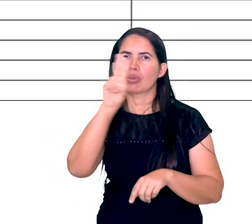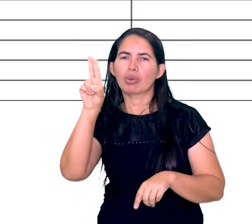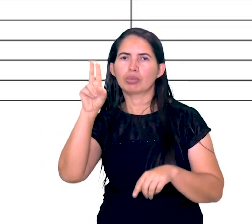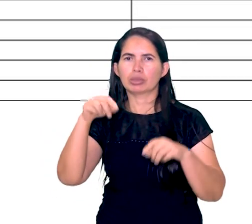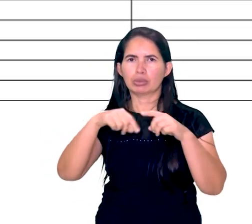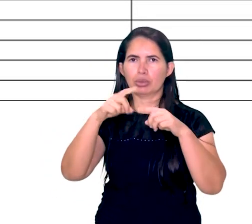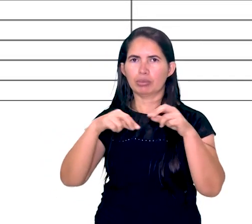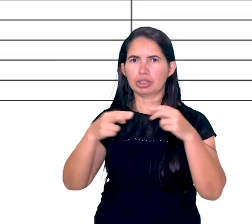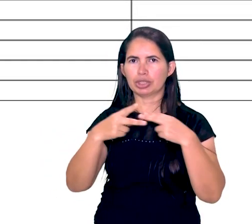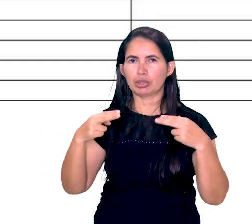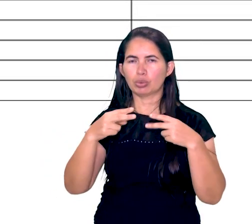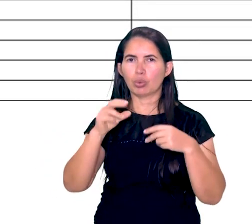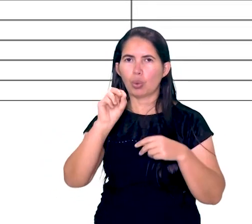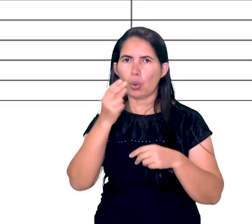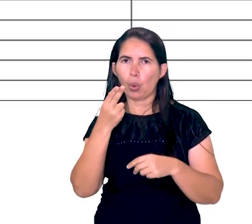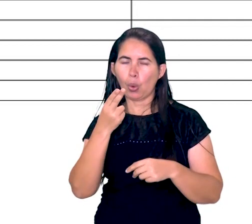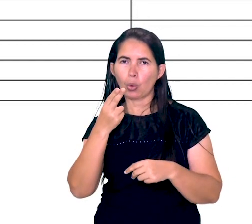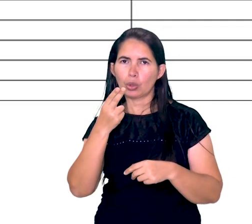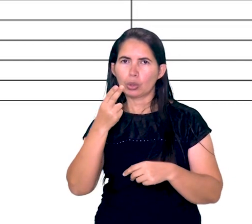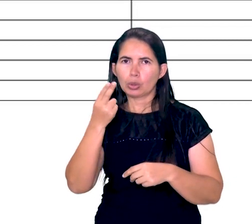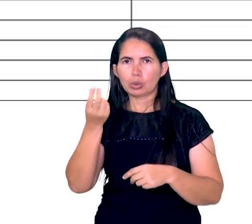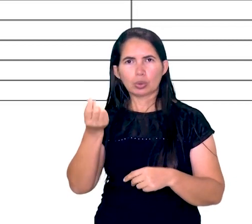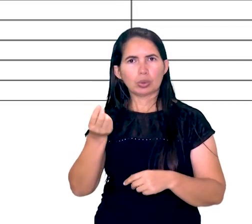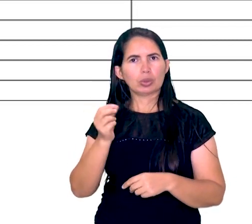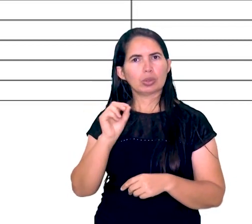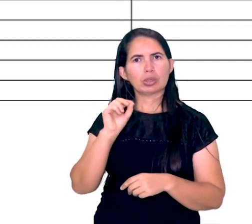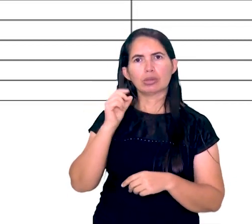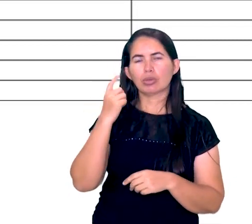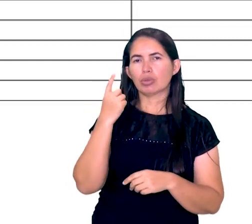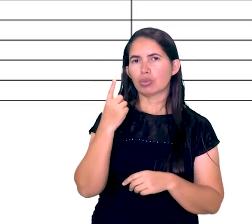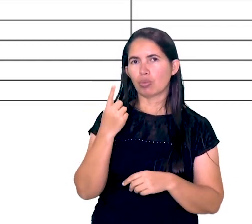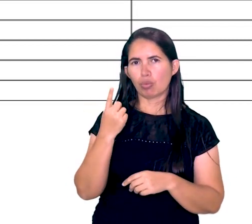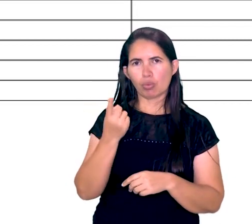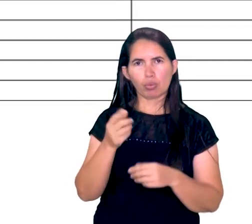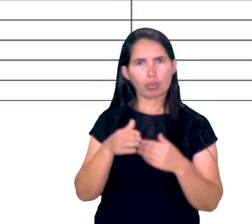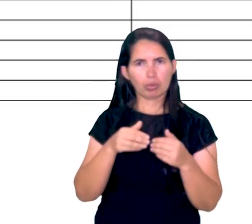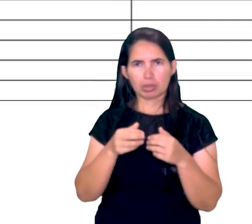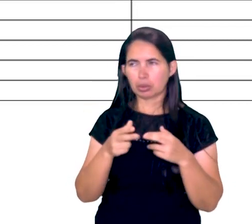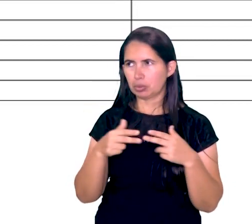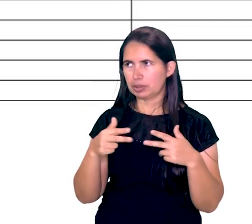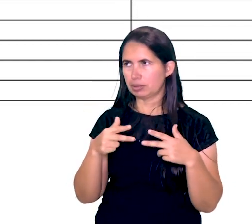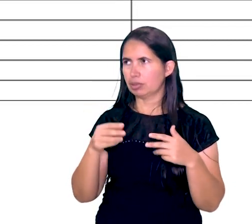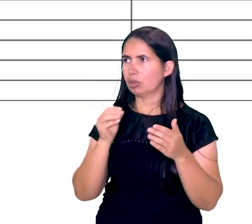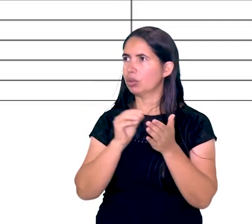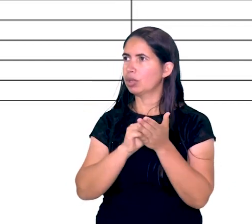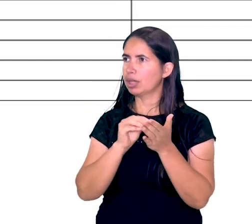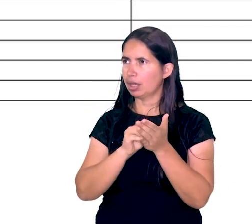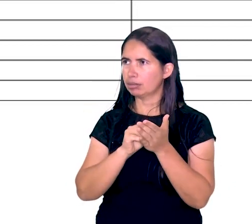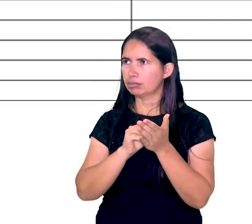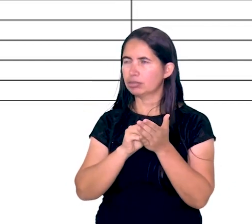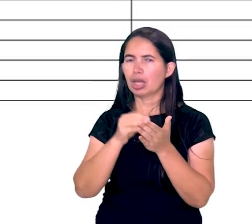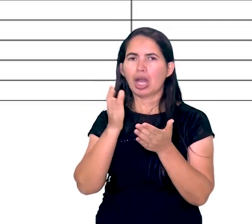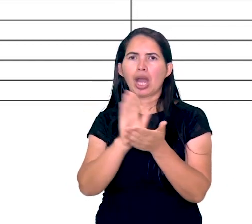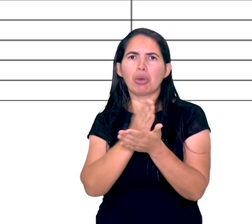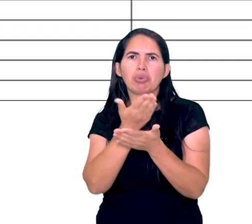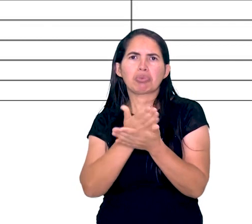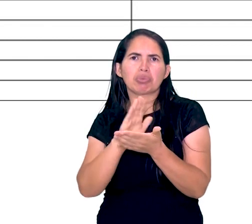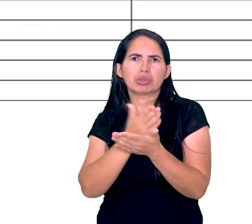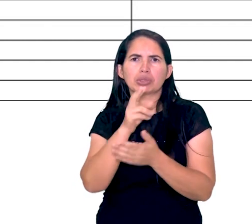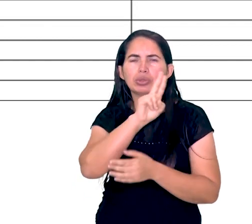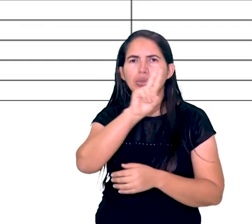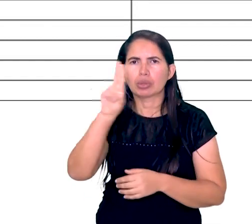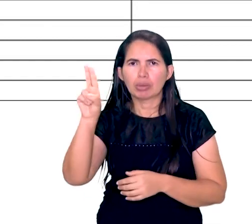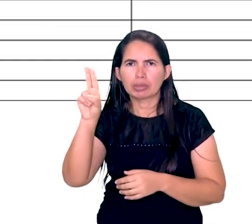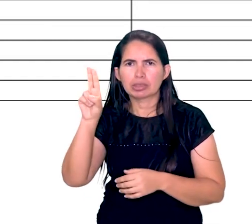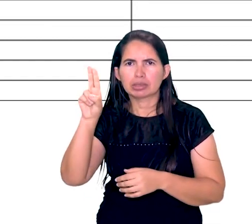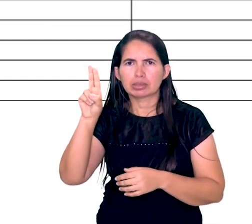objeto ou do ser. Você vai colocar aqui, nesse quadro, alguns nomes. E